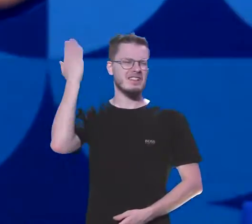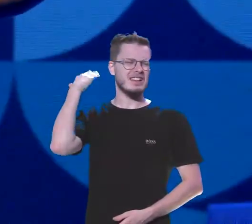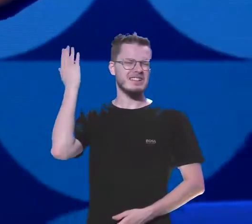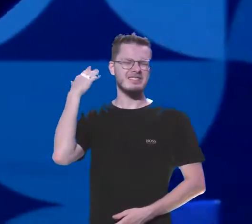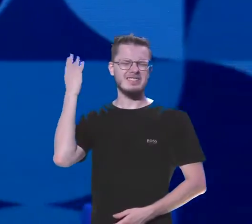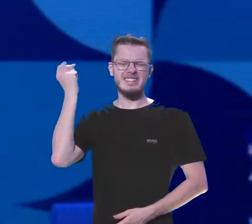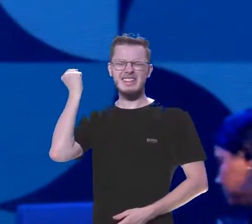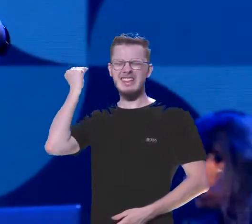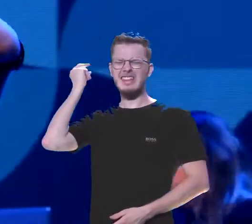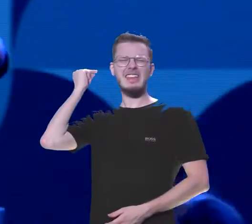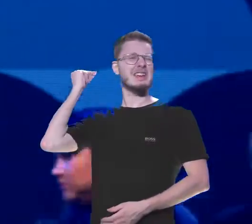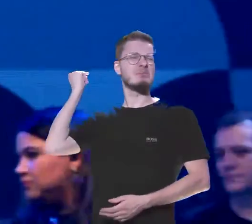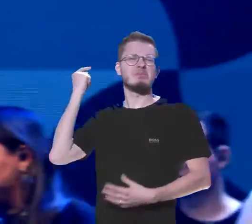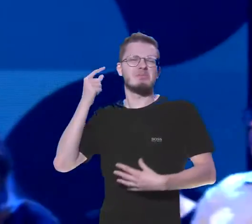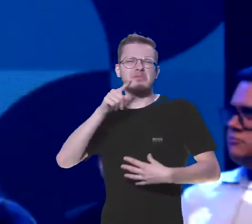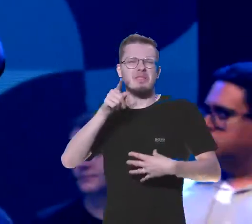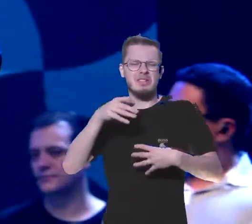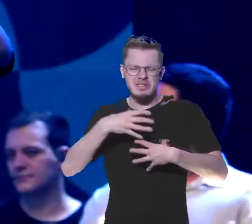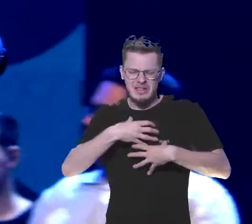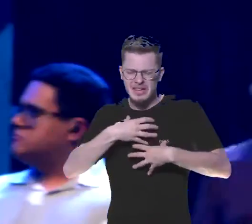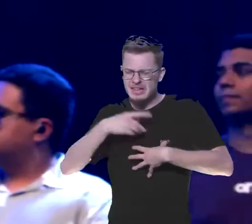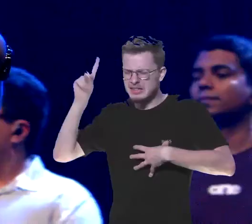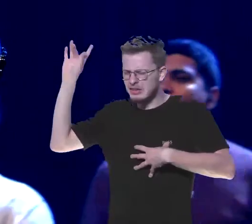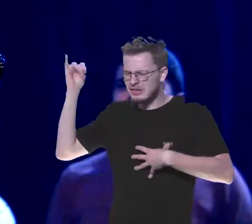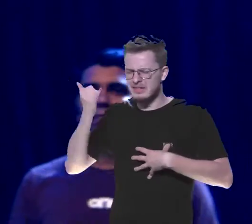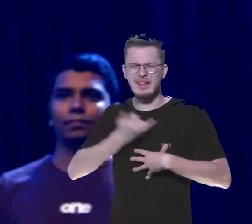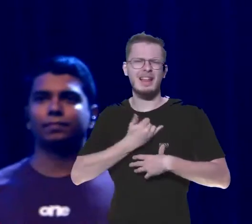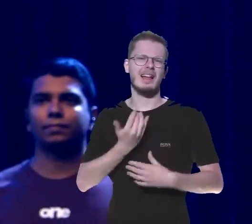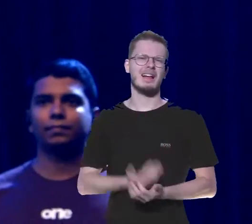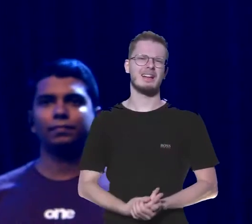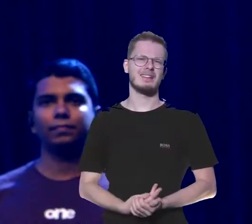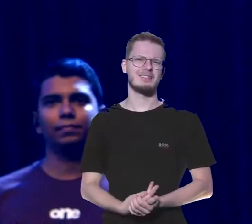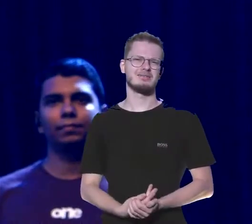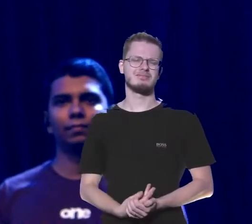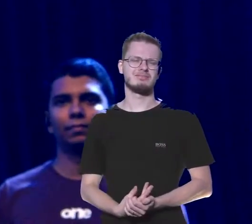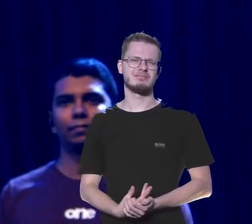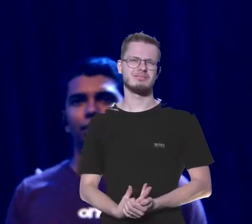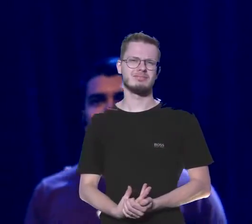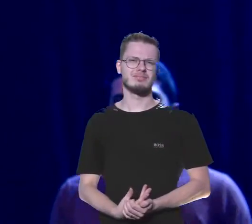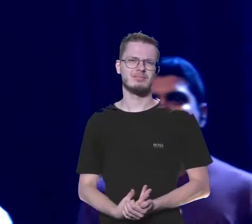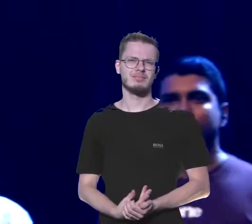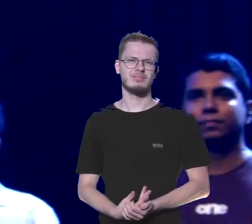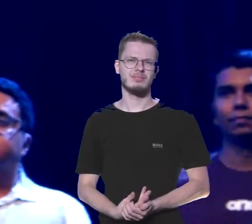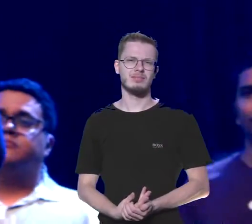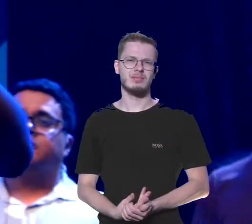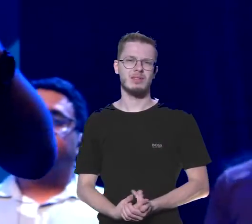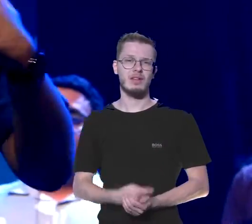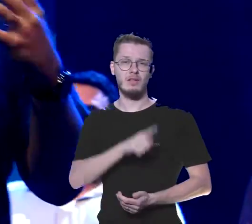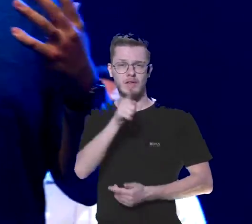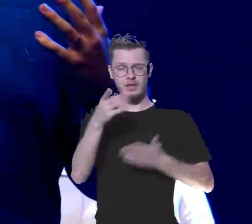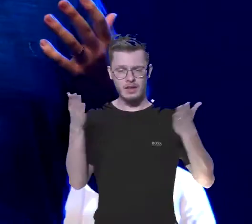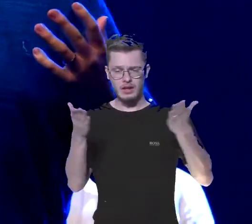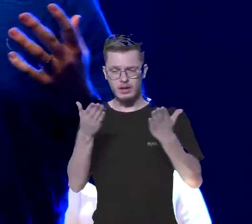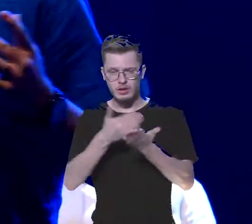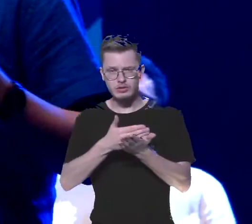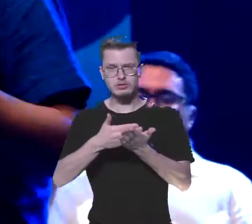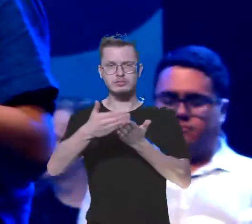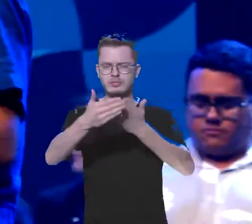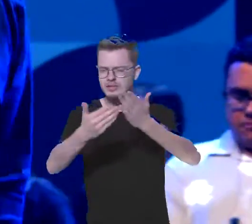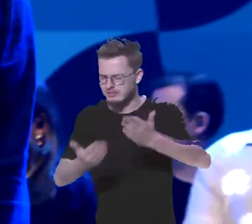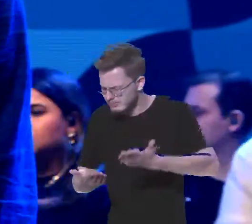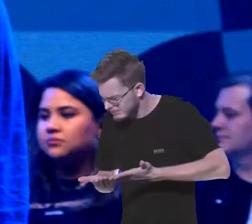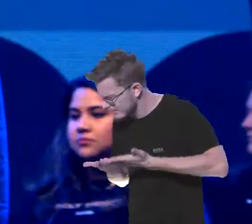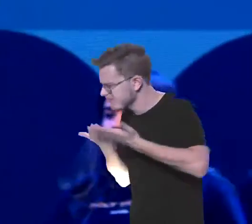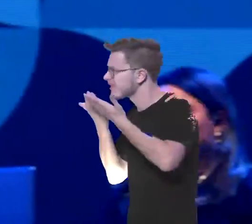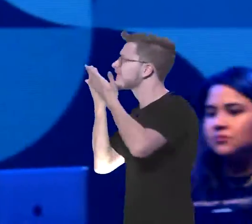Deus, eu estou com todos esses sentimentos guardados. Eu quero que você comece a entregar.